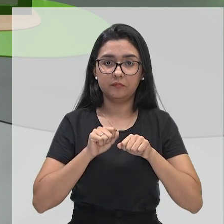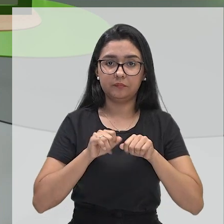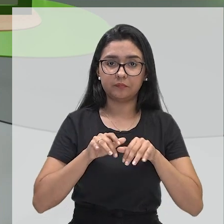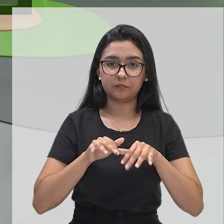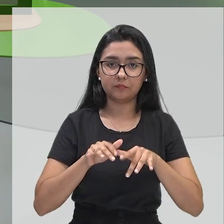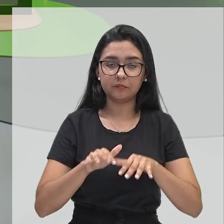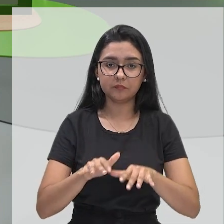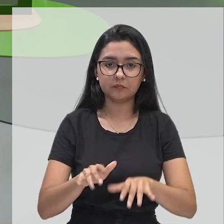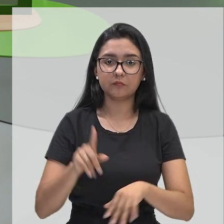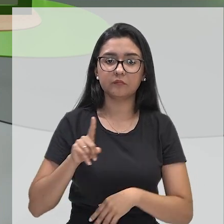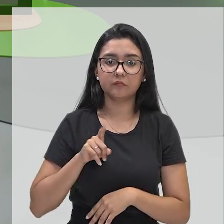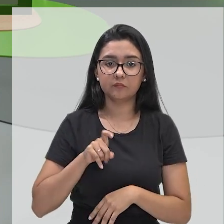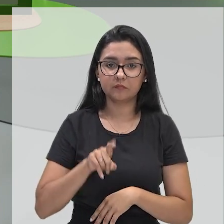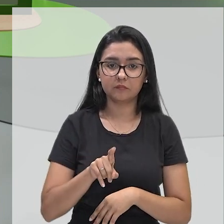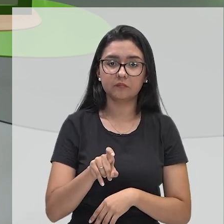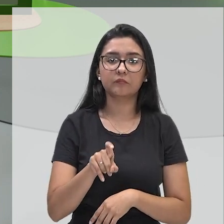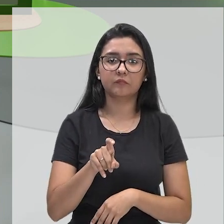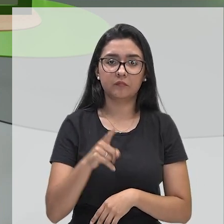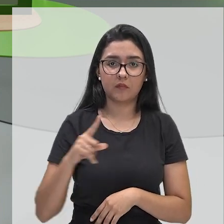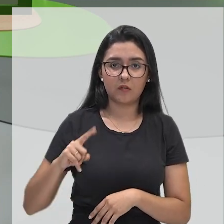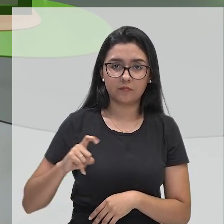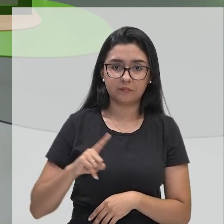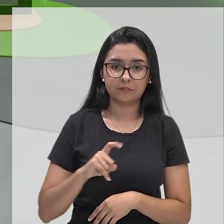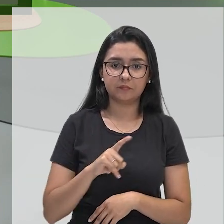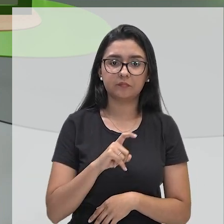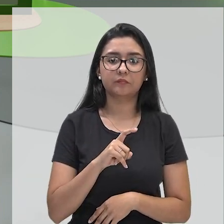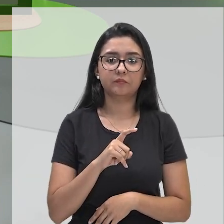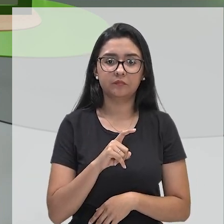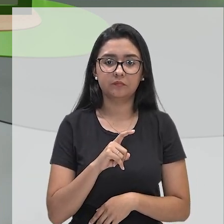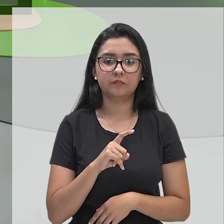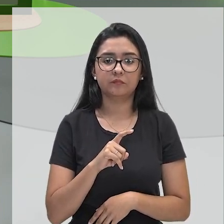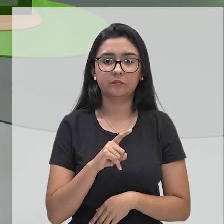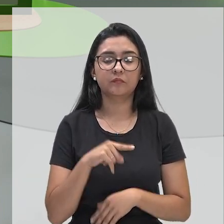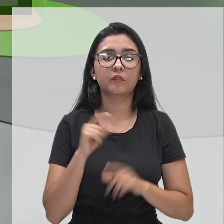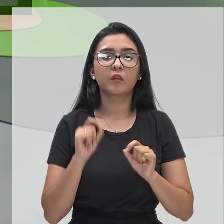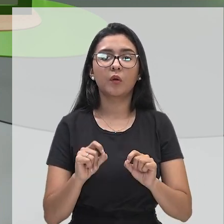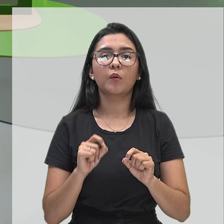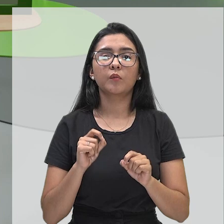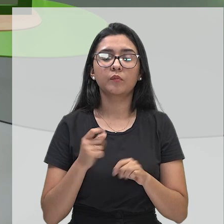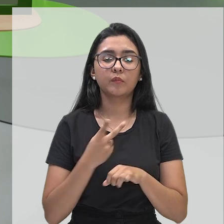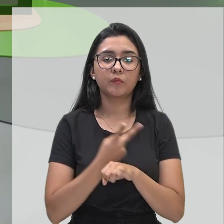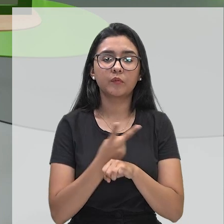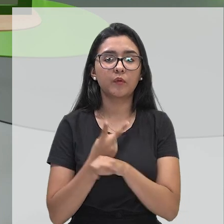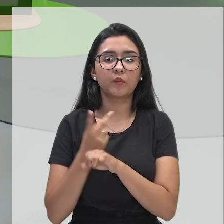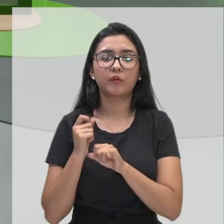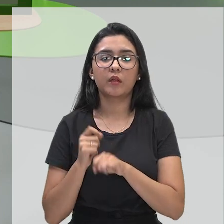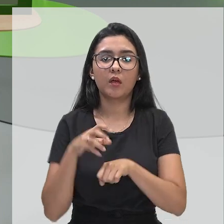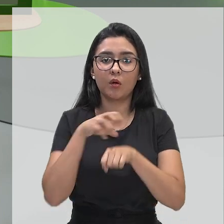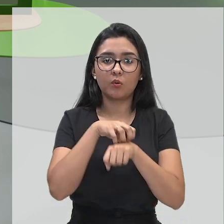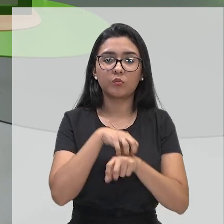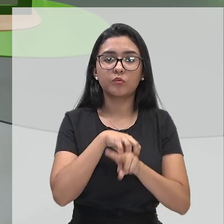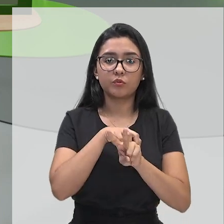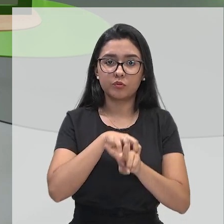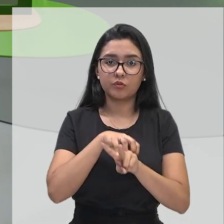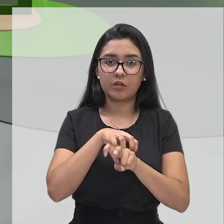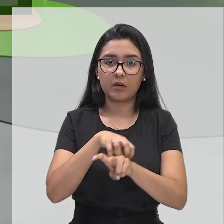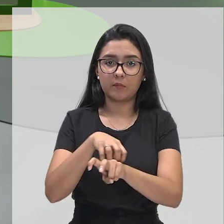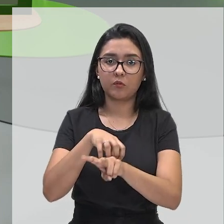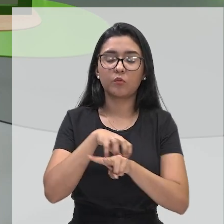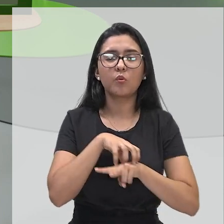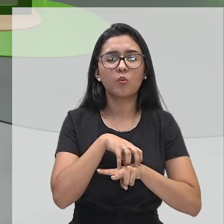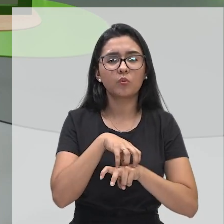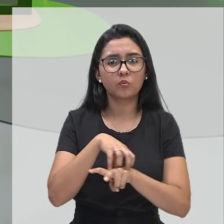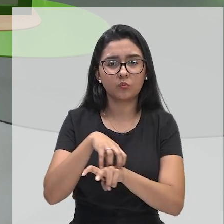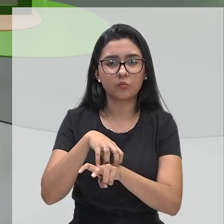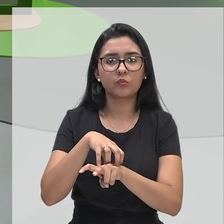eclodem, sai aí esse verme, né, o miracídio, e esses vermes vão procurar os caramujos,